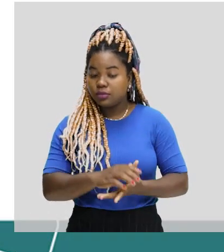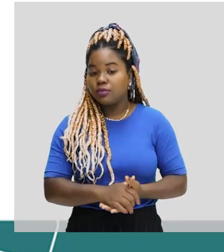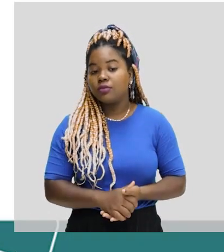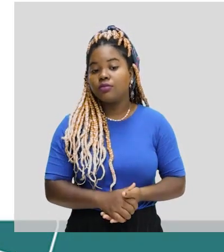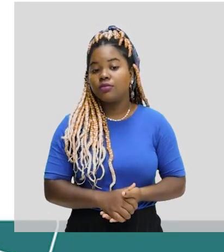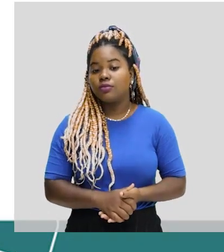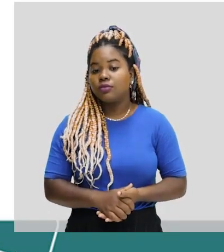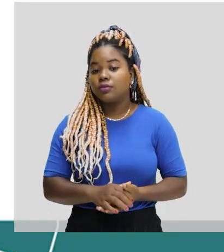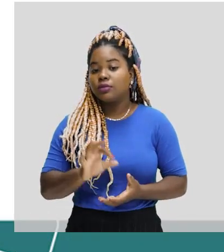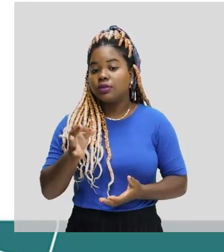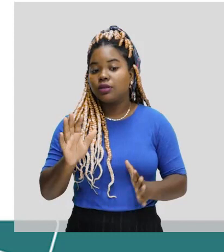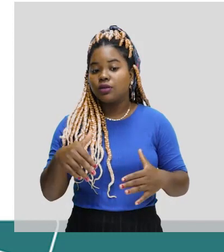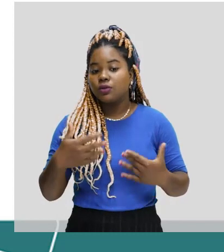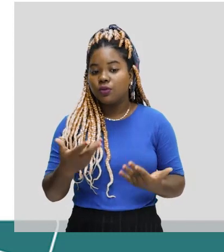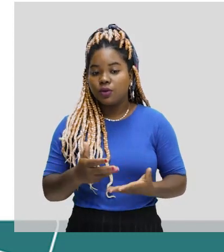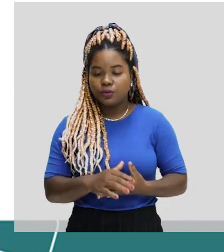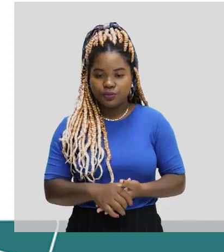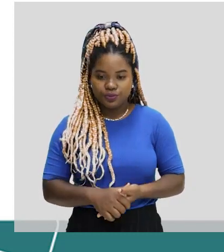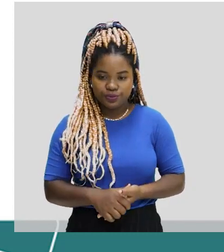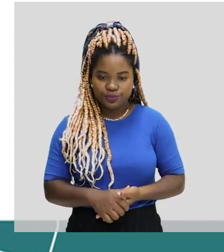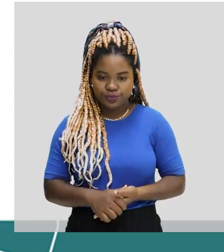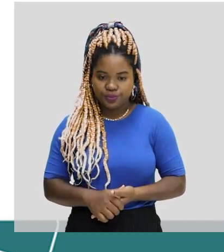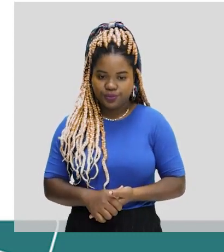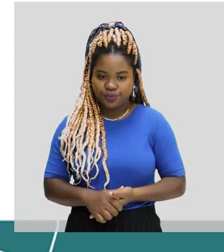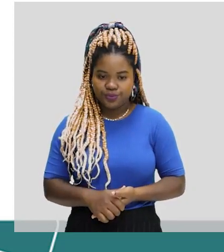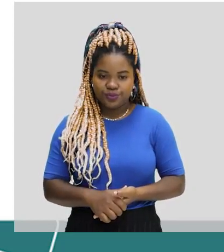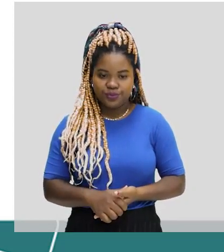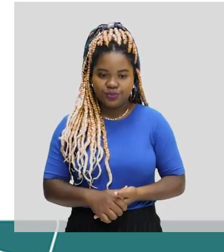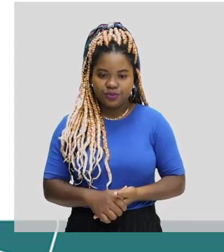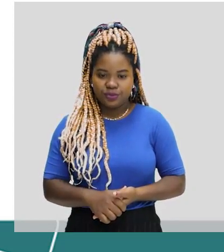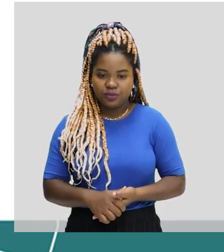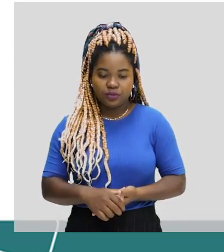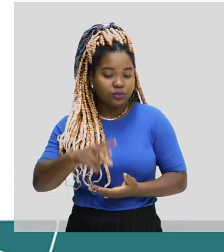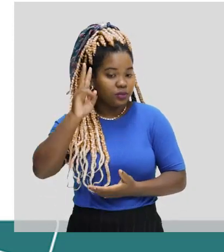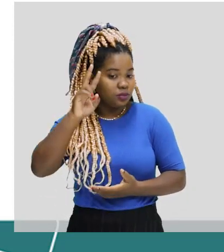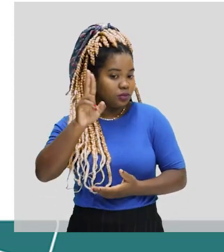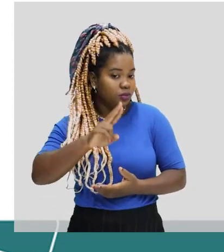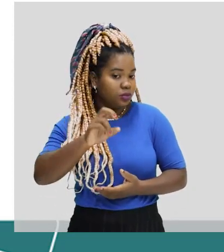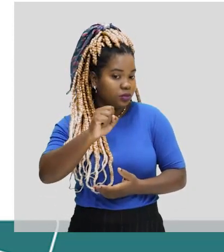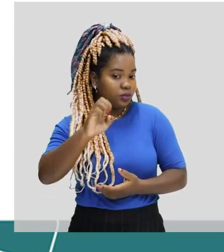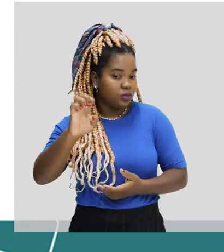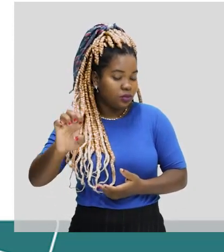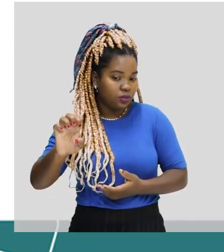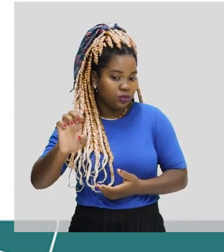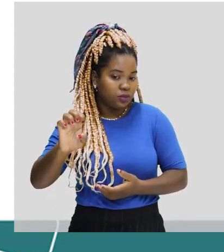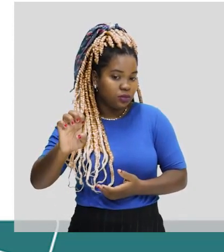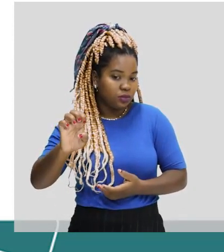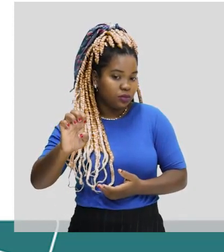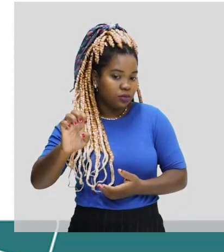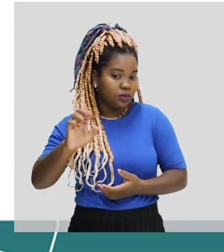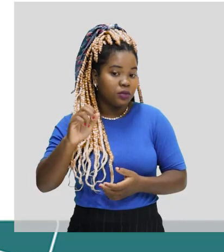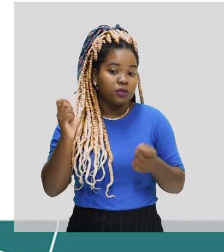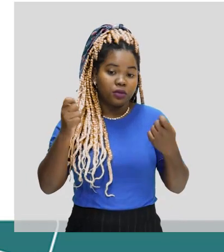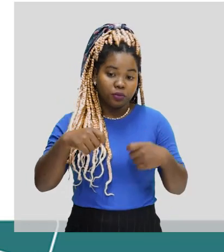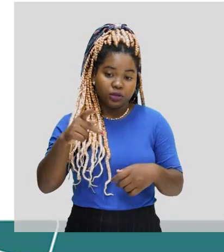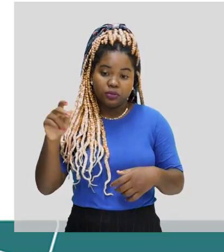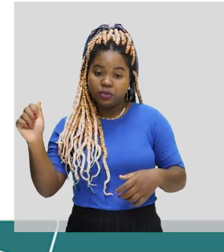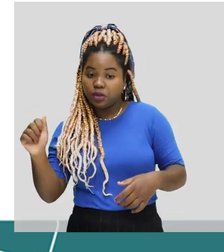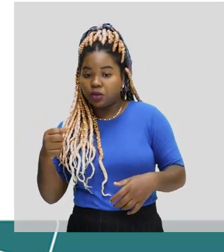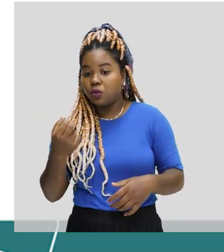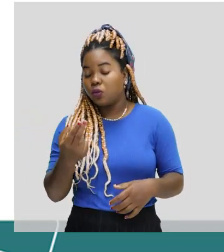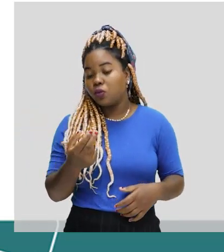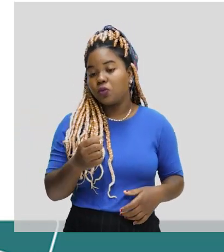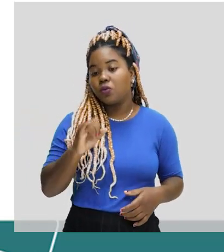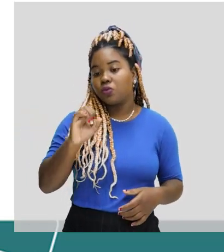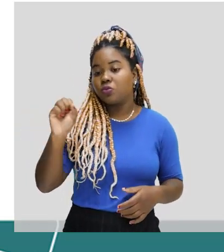alternativa correta. Tratavam-se de questões fundamentais. Aí você tem que lembrar do uso do se. Pode ser partícula passivadora, pode ser índice